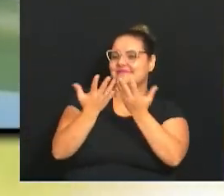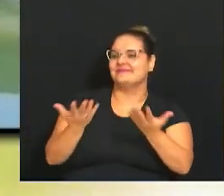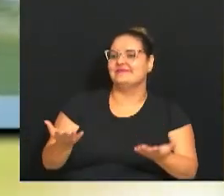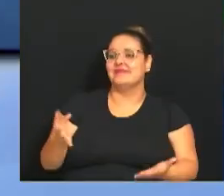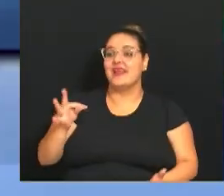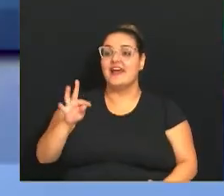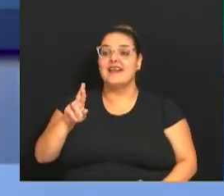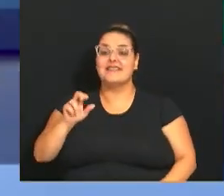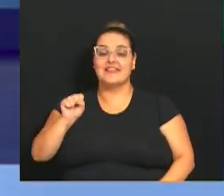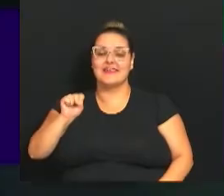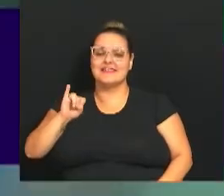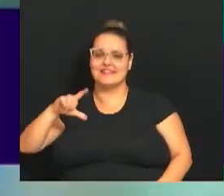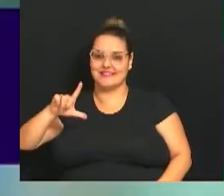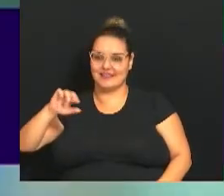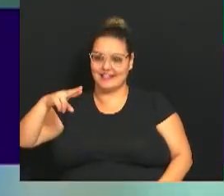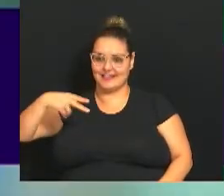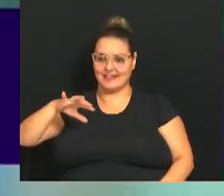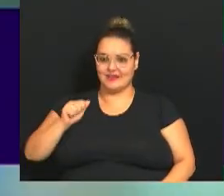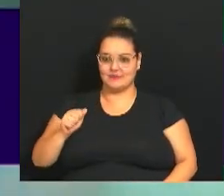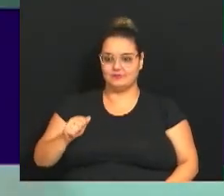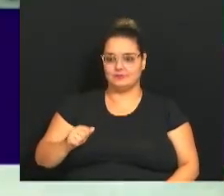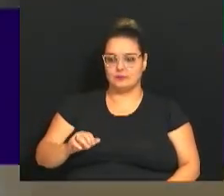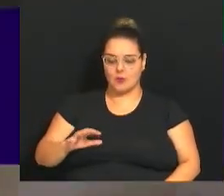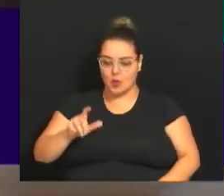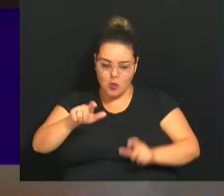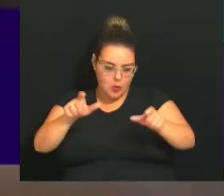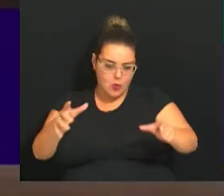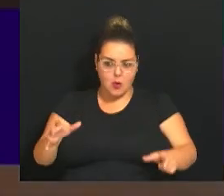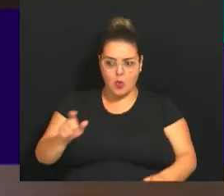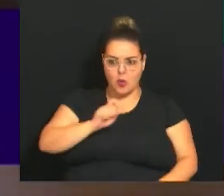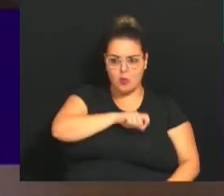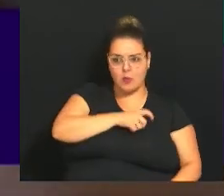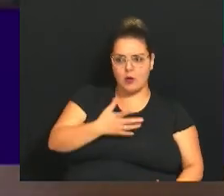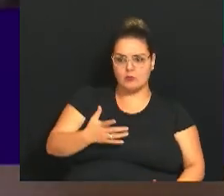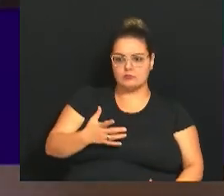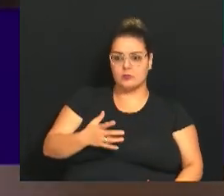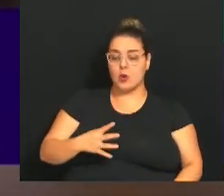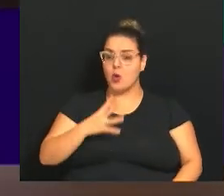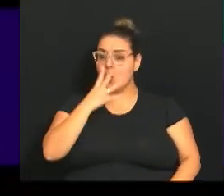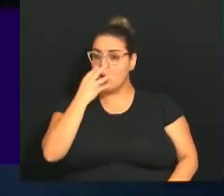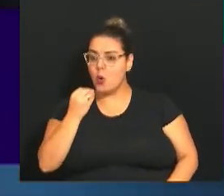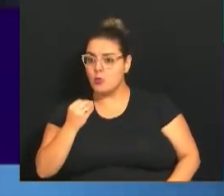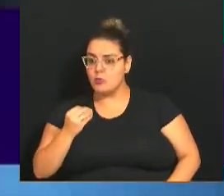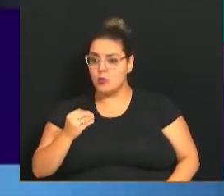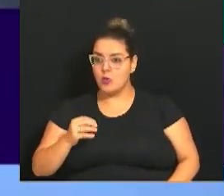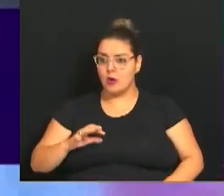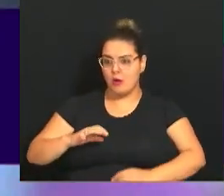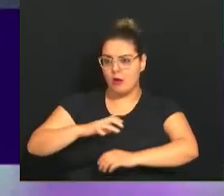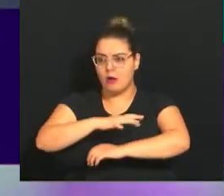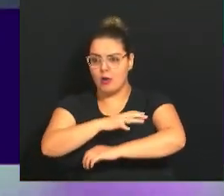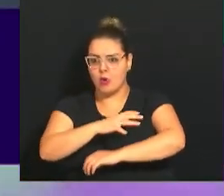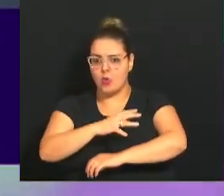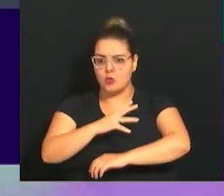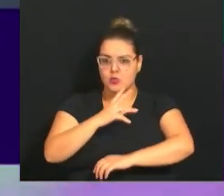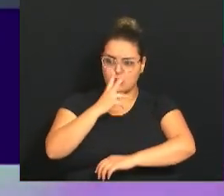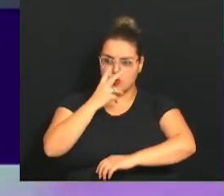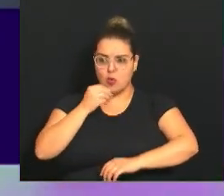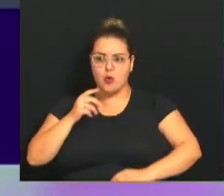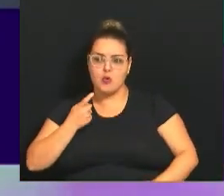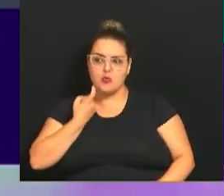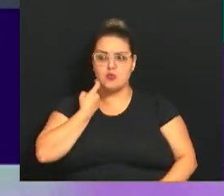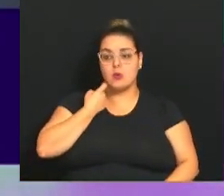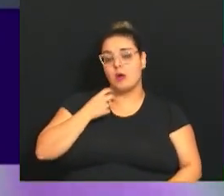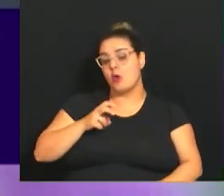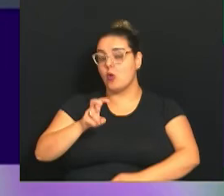Tarsilinha. Em Os Caras Malvados, Lobo, Aranha-Tarântula, Tubarão, o Senhor Piranha e o Senhor Cobra só